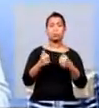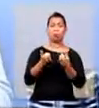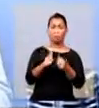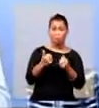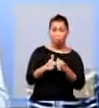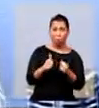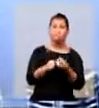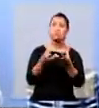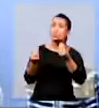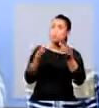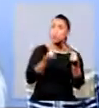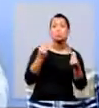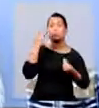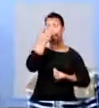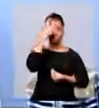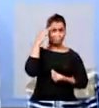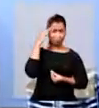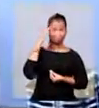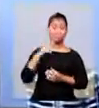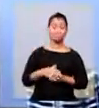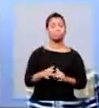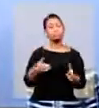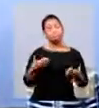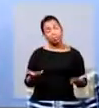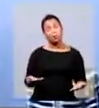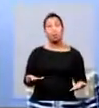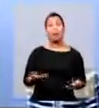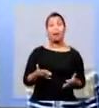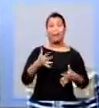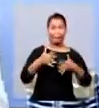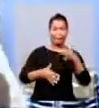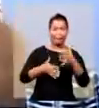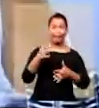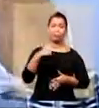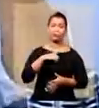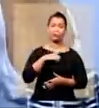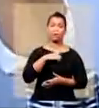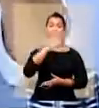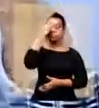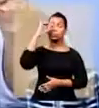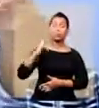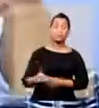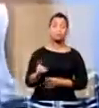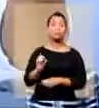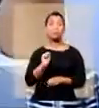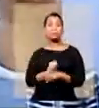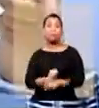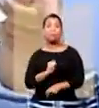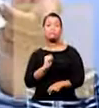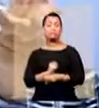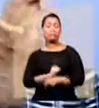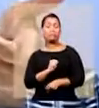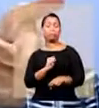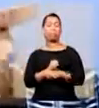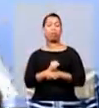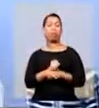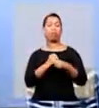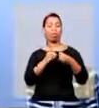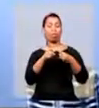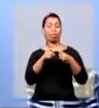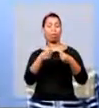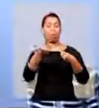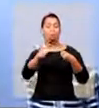atrapalha, né? E aí o deficiente, o cadeirante, eles ficam esperando 3 ônibus para que as pessoas entrem, para que depois eles